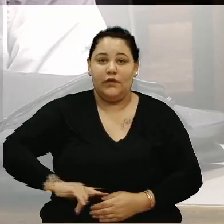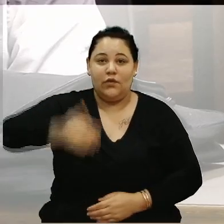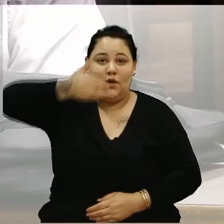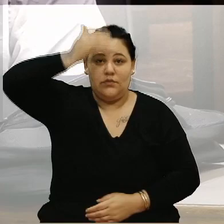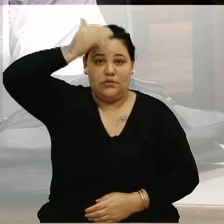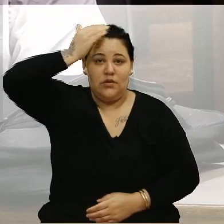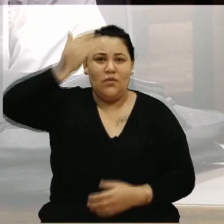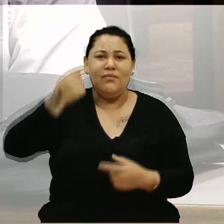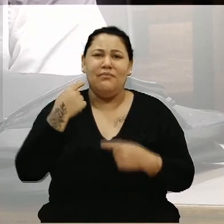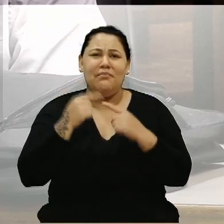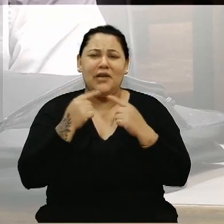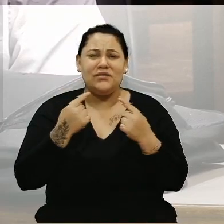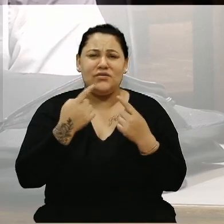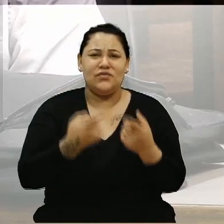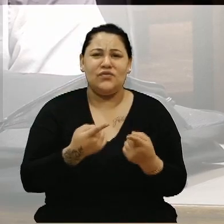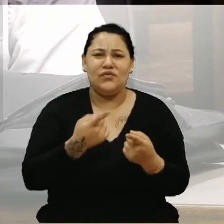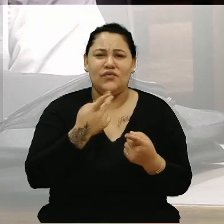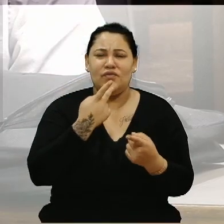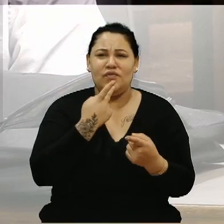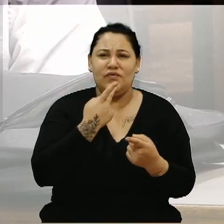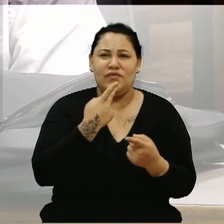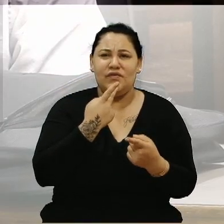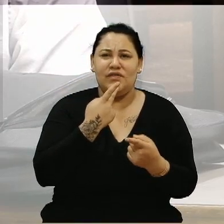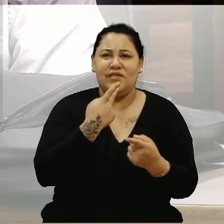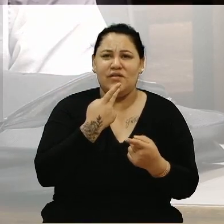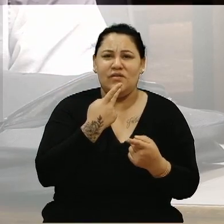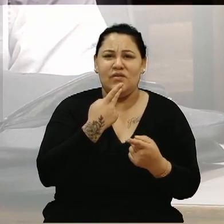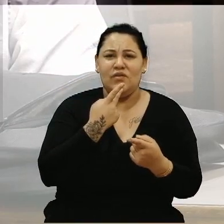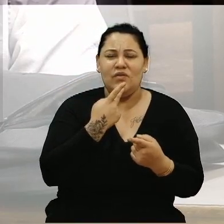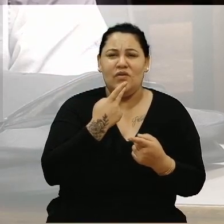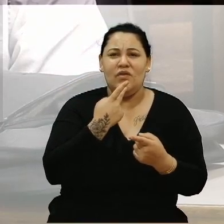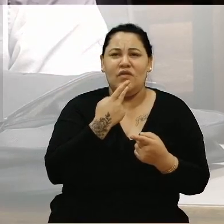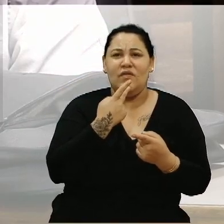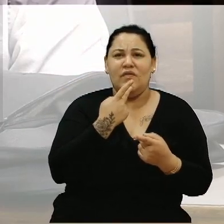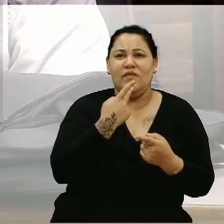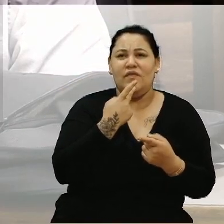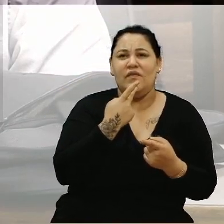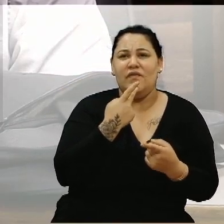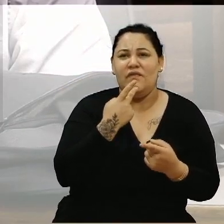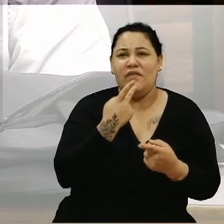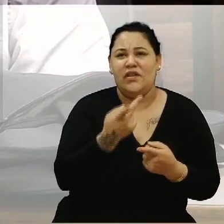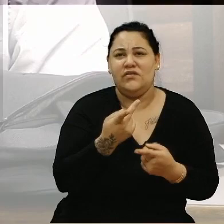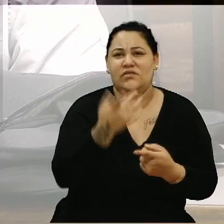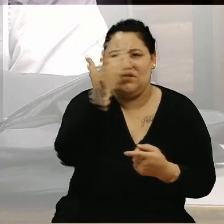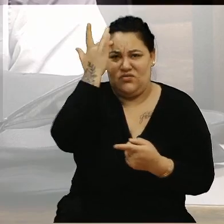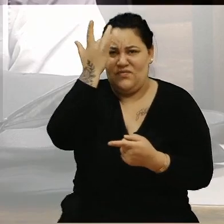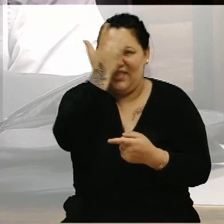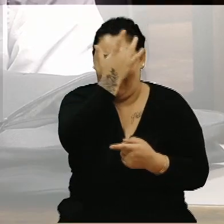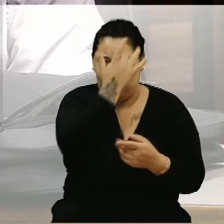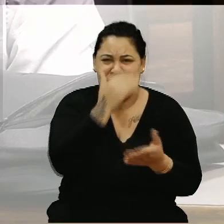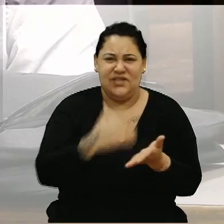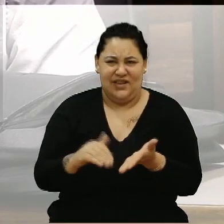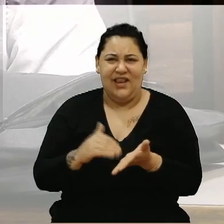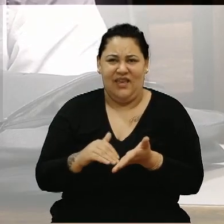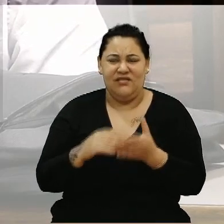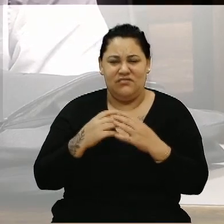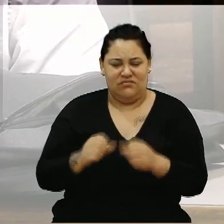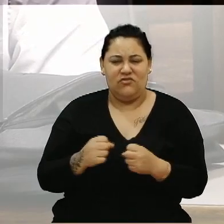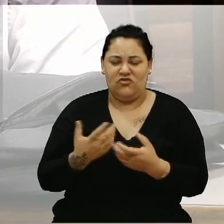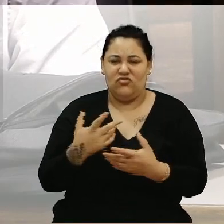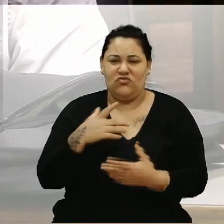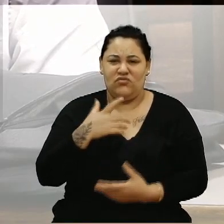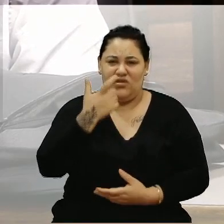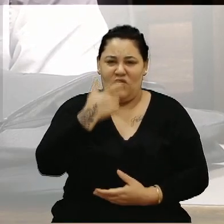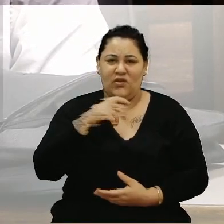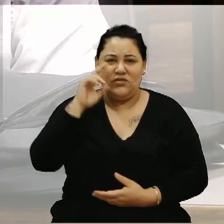senhor levantou um tema esses dias aqui, falando da saúde mental, da secretaria, das chefias, enfim, né? E eu acho que o secretário Solete